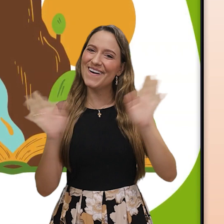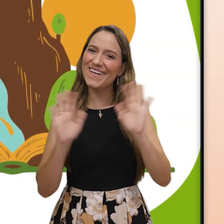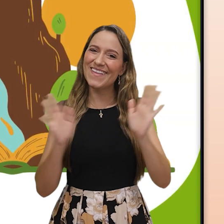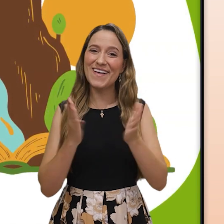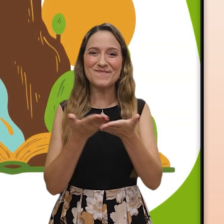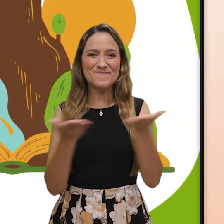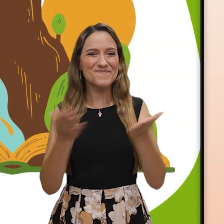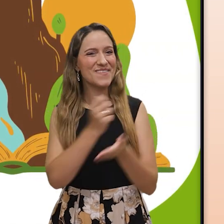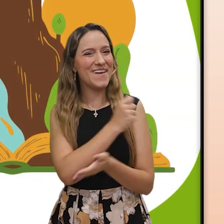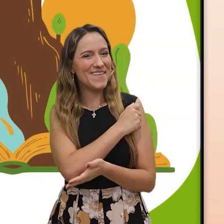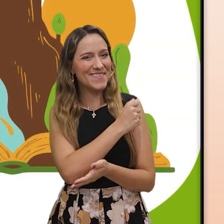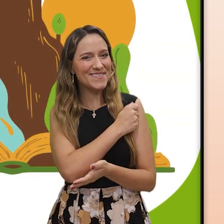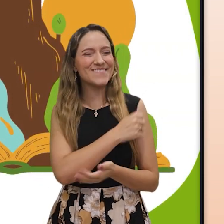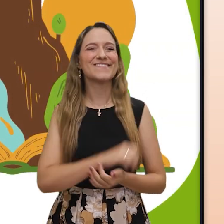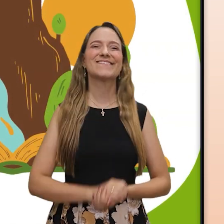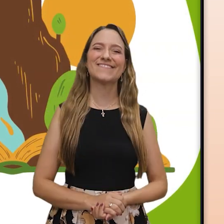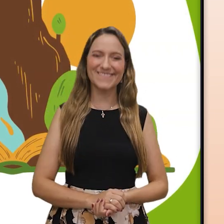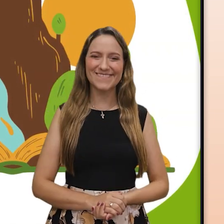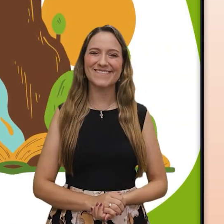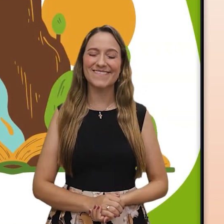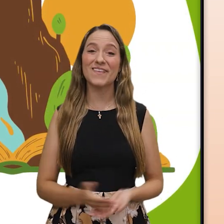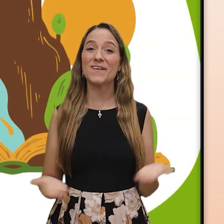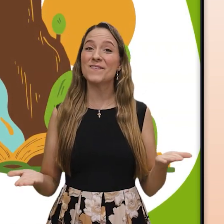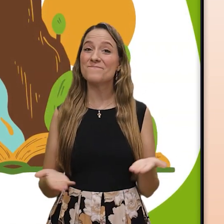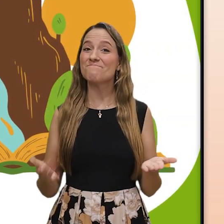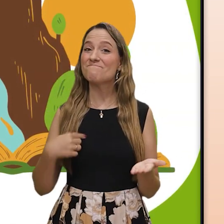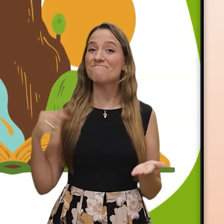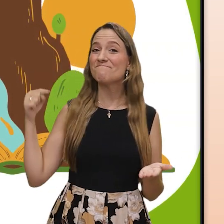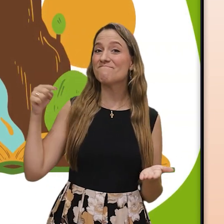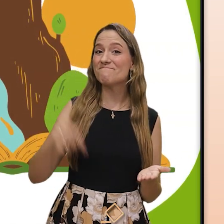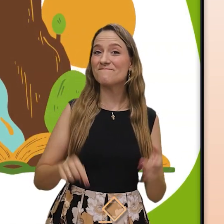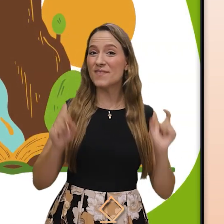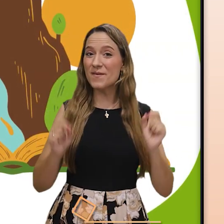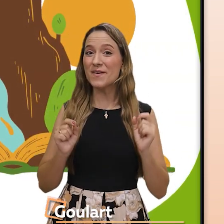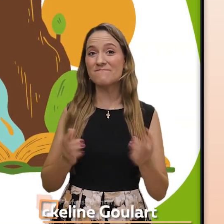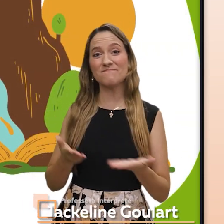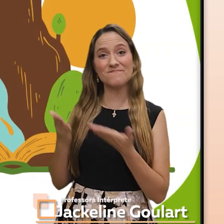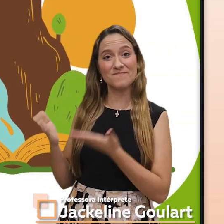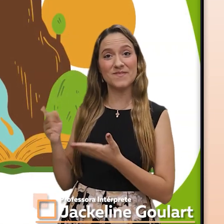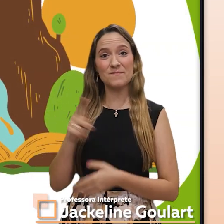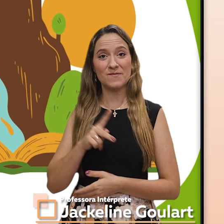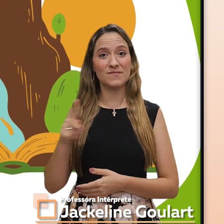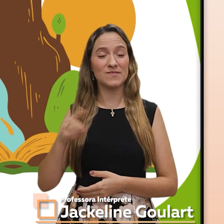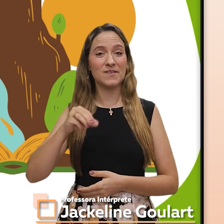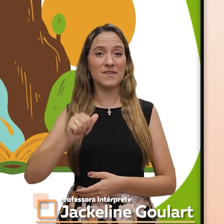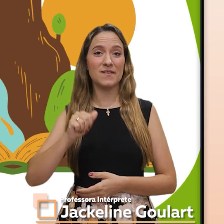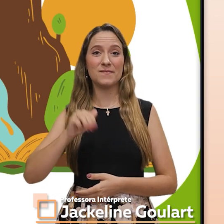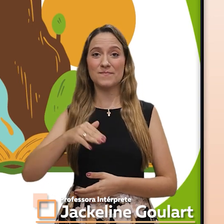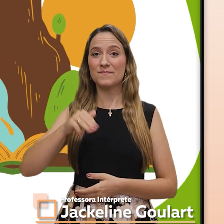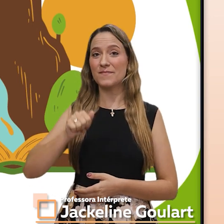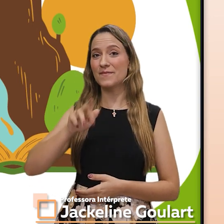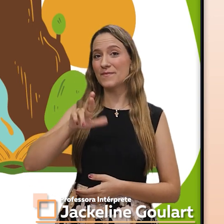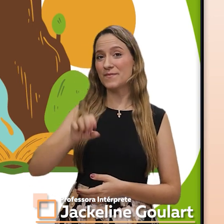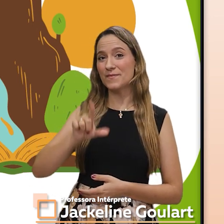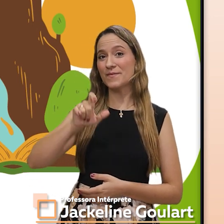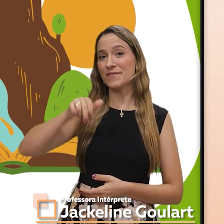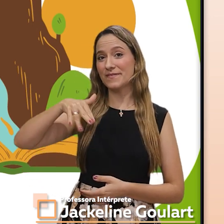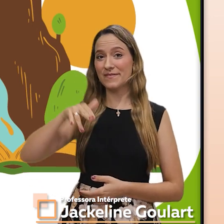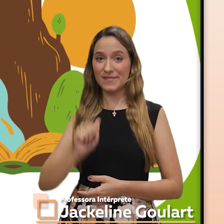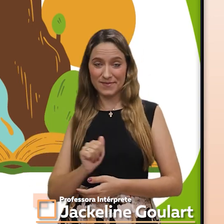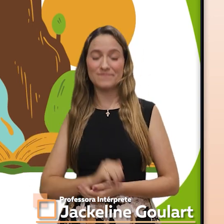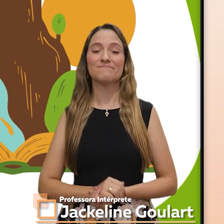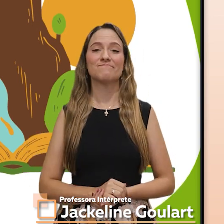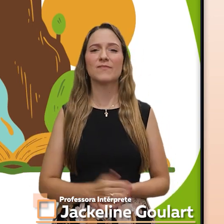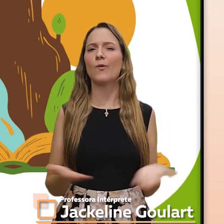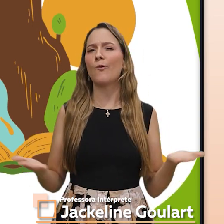Olá, estudante! Aqui é a professora Amarolina Ribeiro.